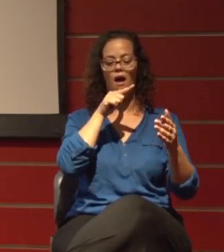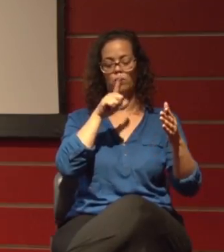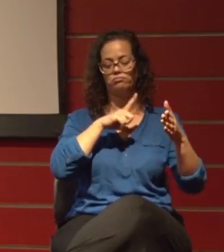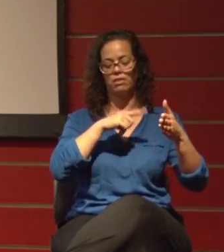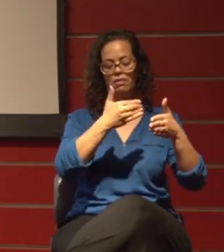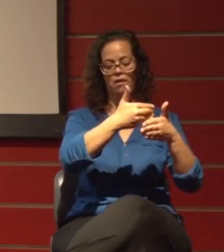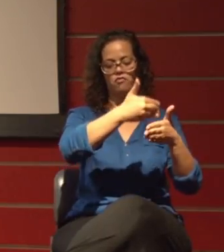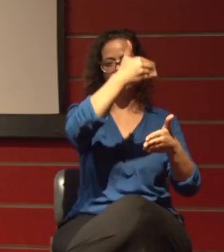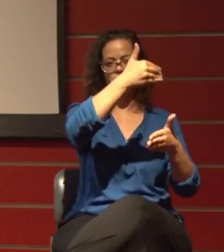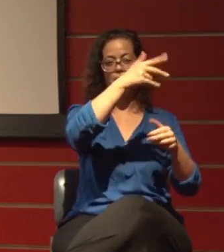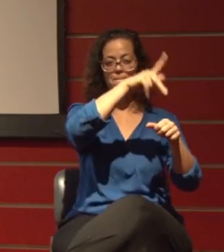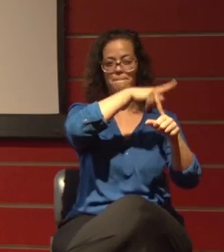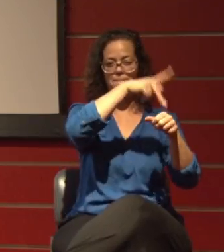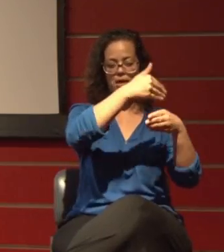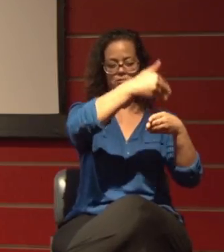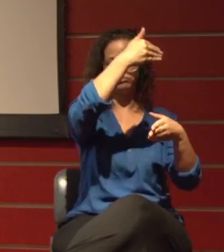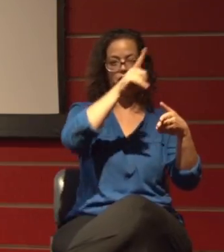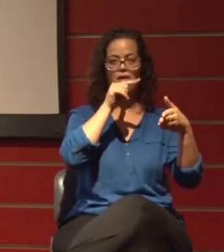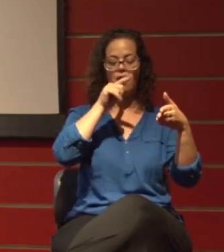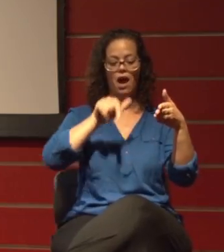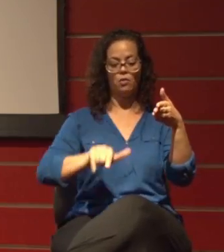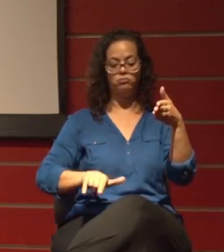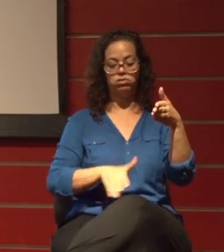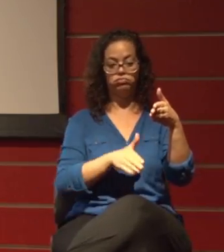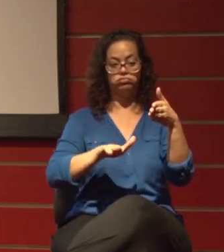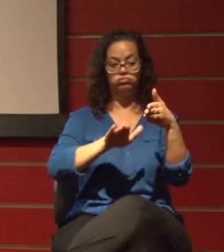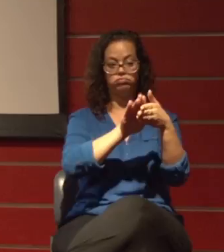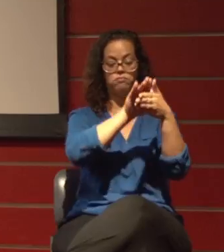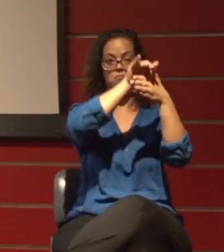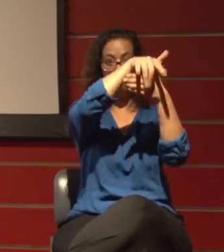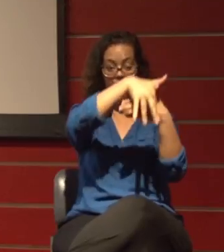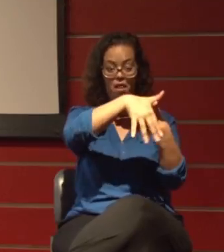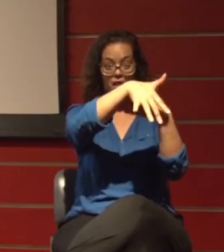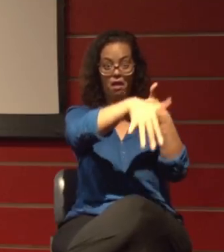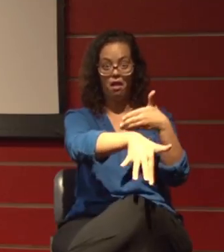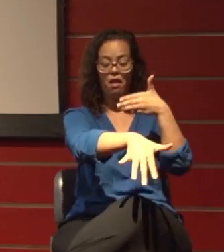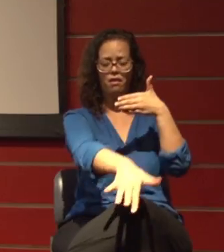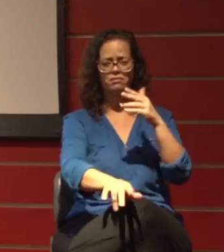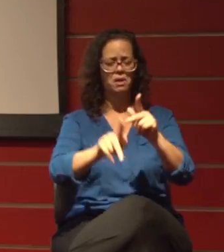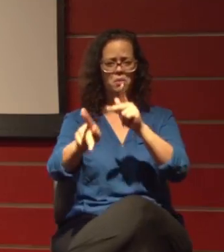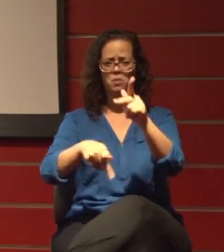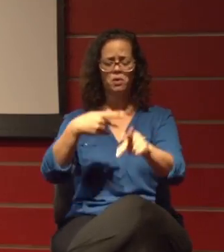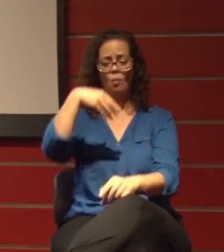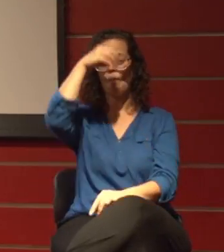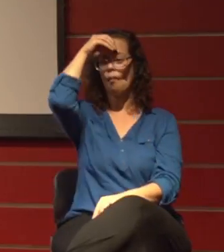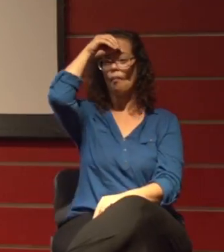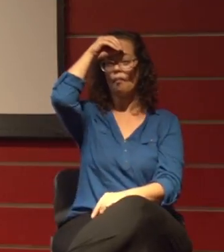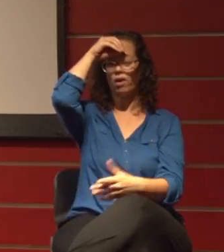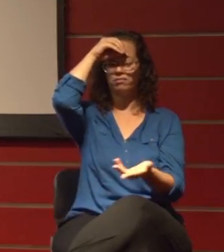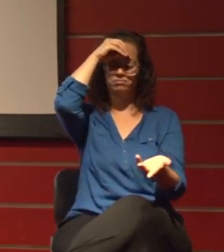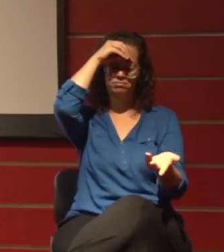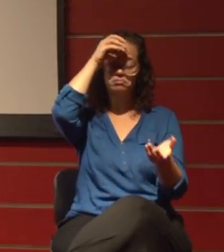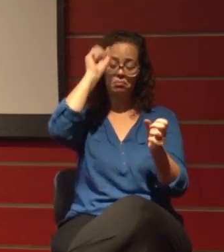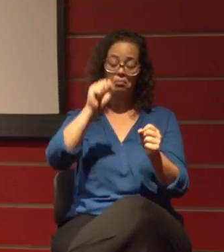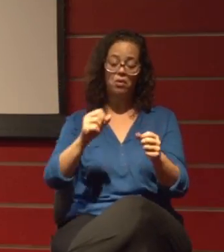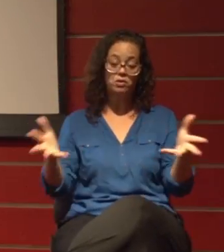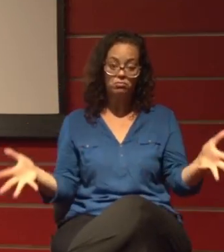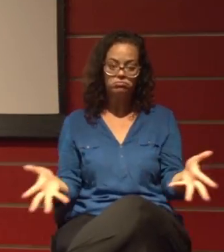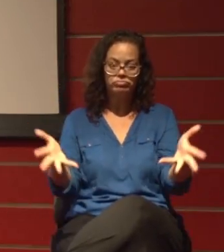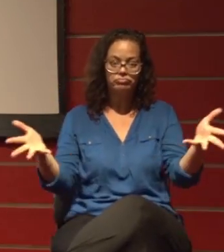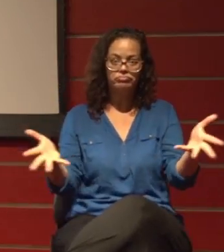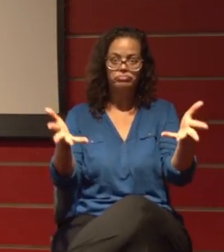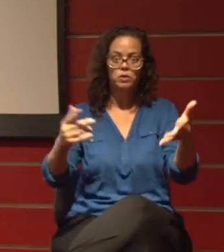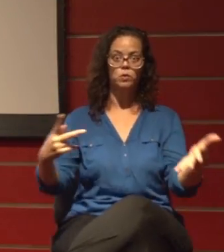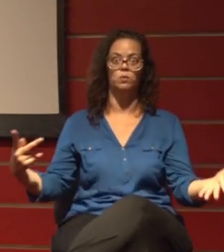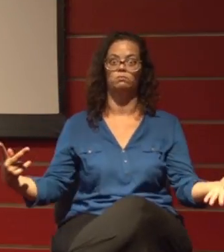os moradores ainda não sabem né então você tem essas essas essas maneiras efeito estimulador que pode